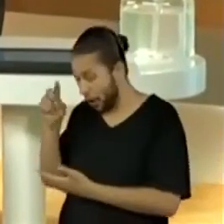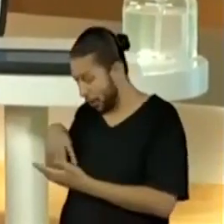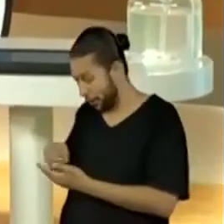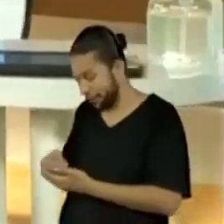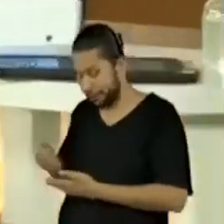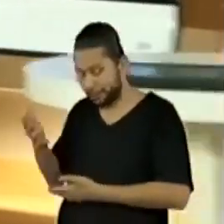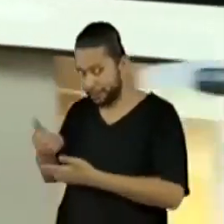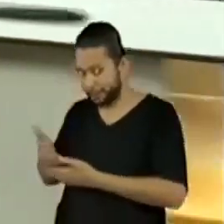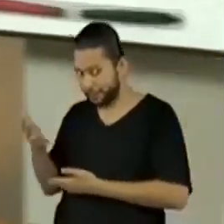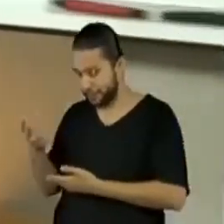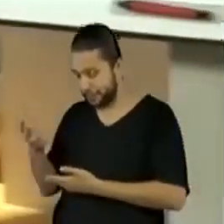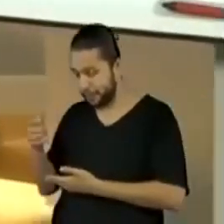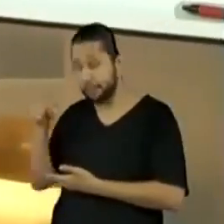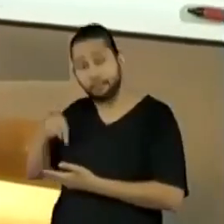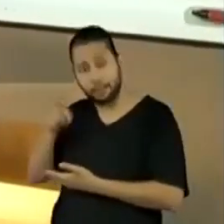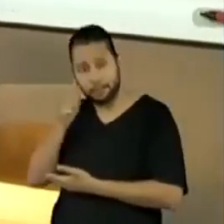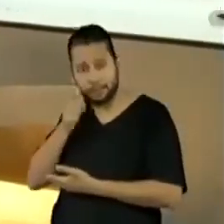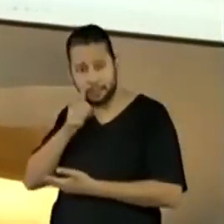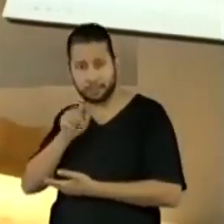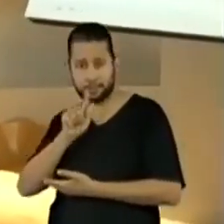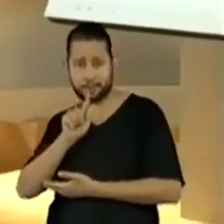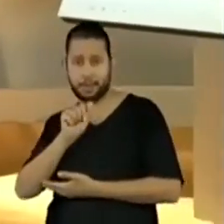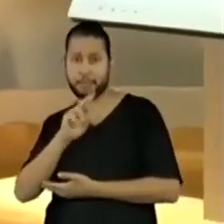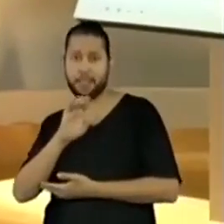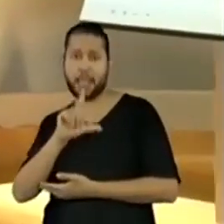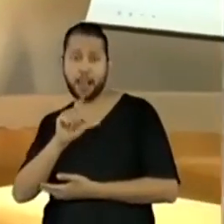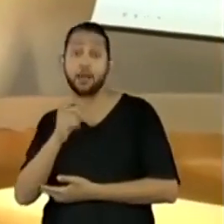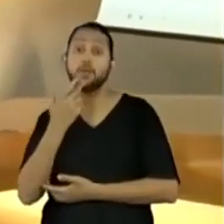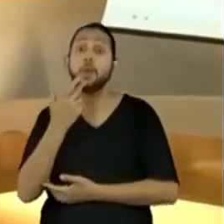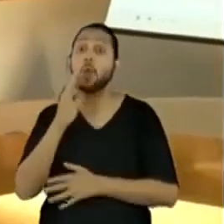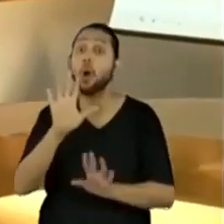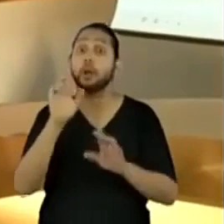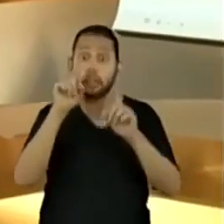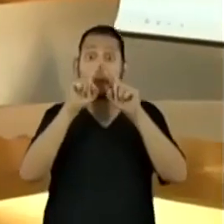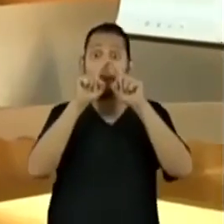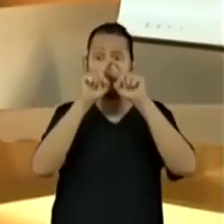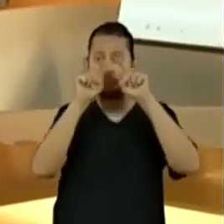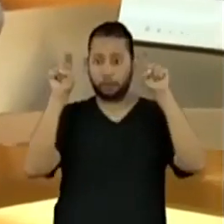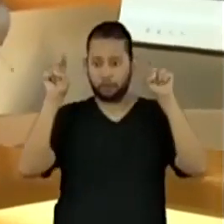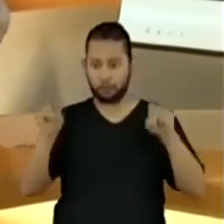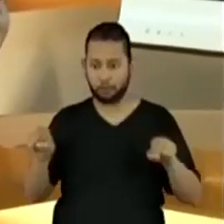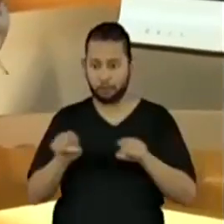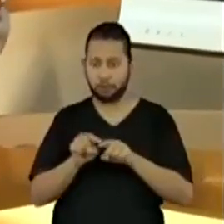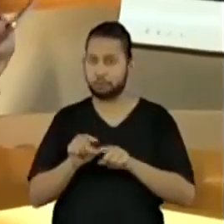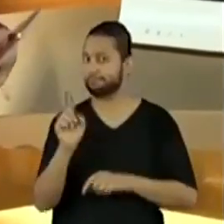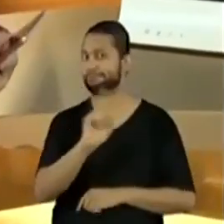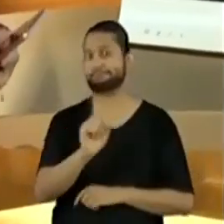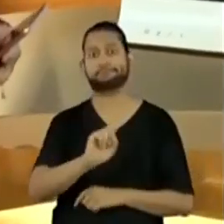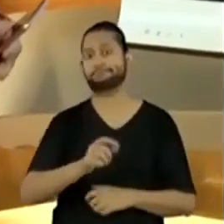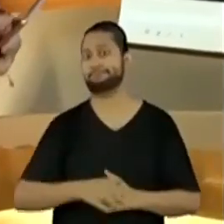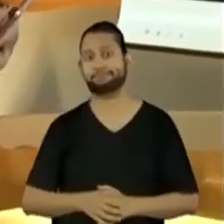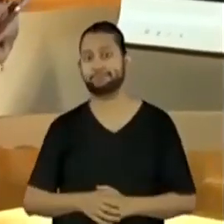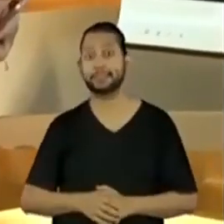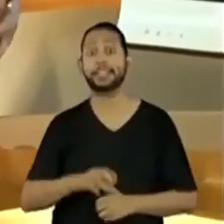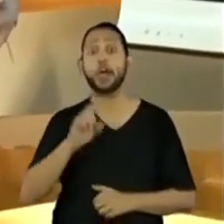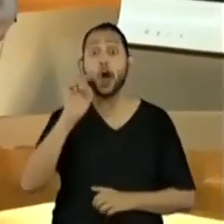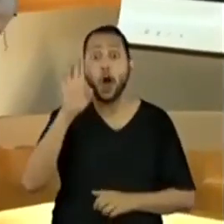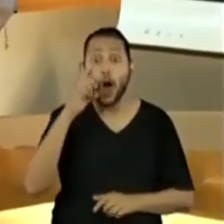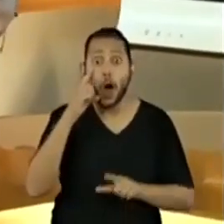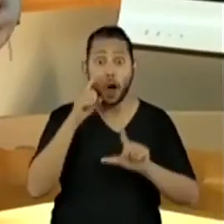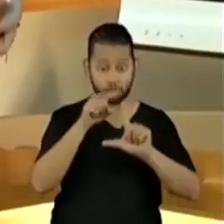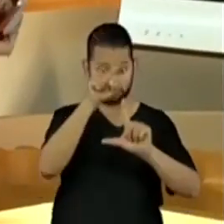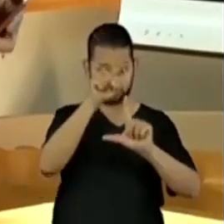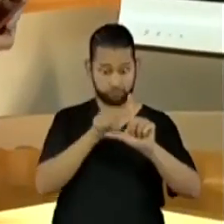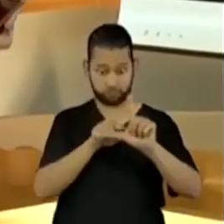A Gabriela disse que isso aqui tem o formato de um quadrado. Não, o quadrado seria só uma